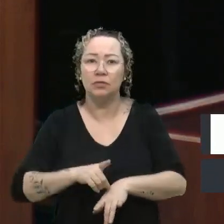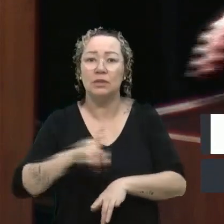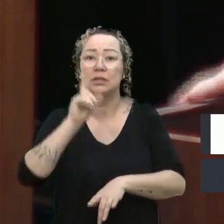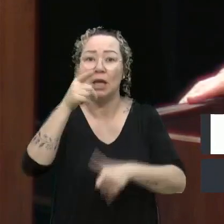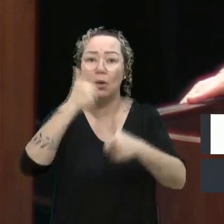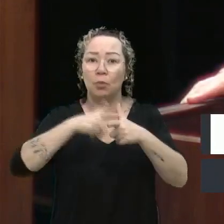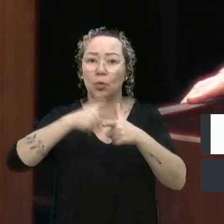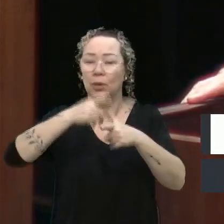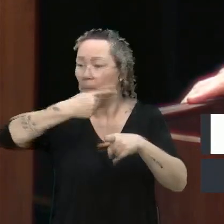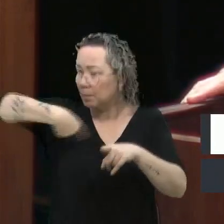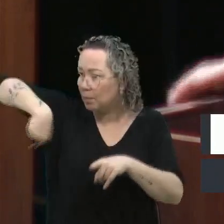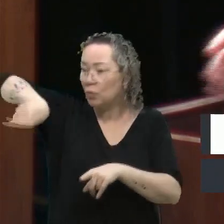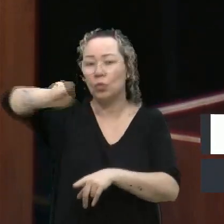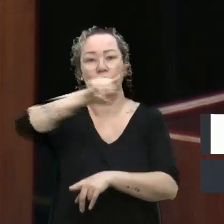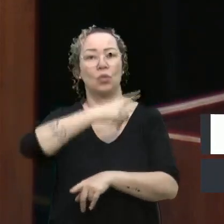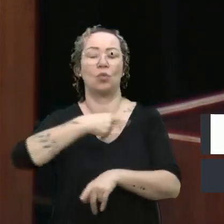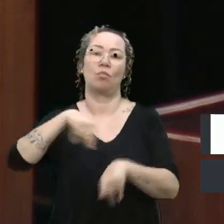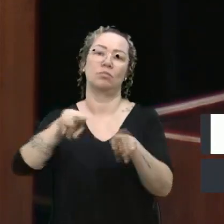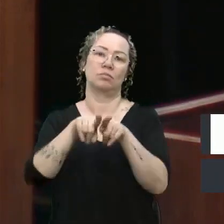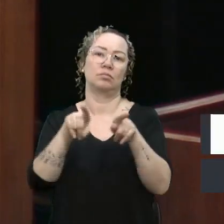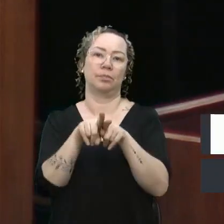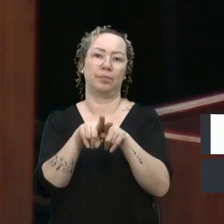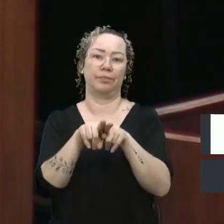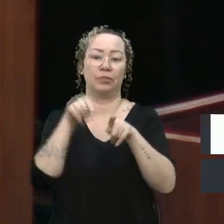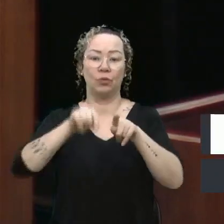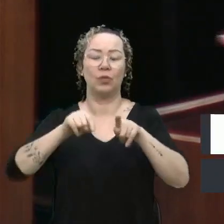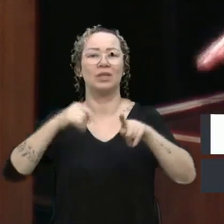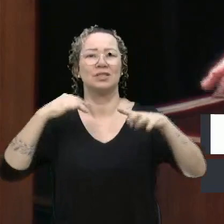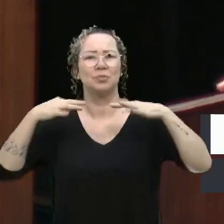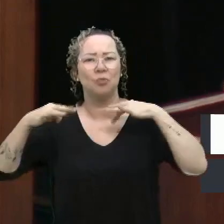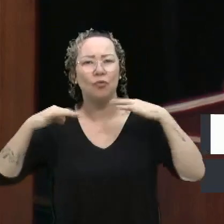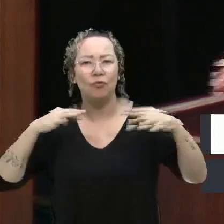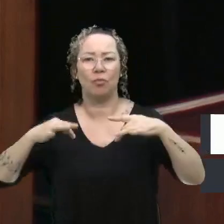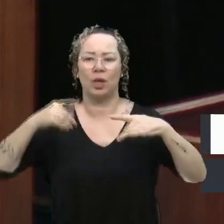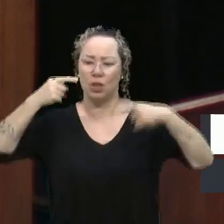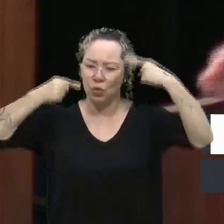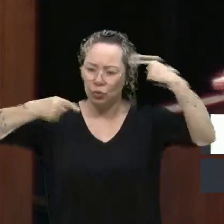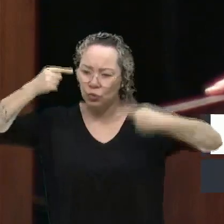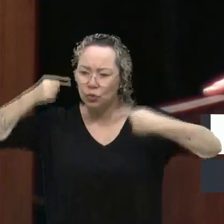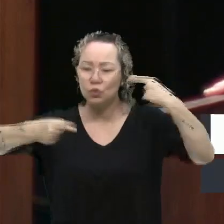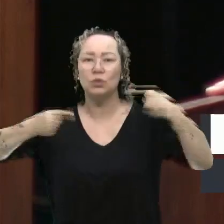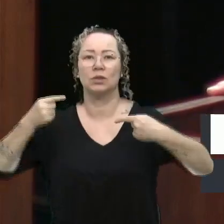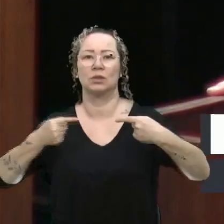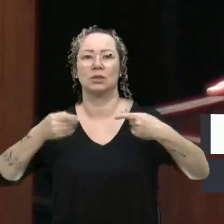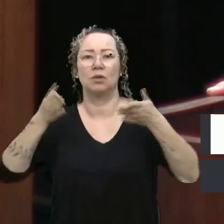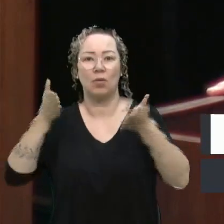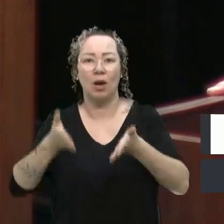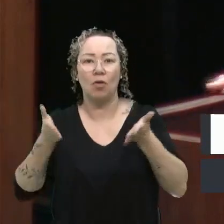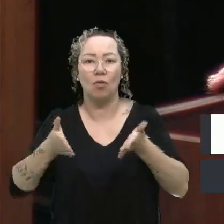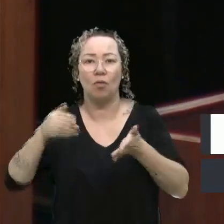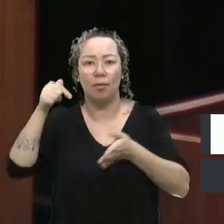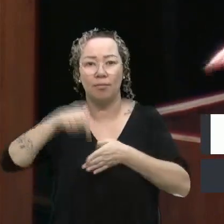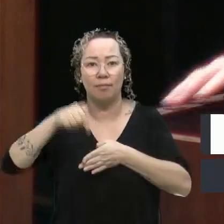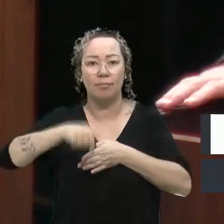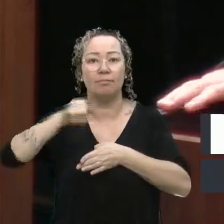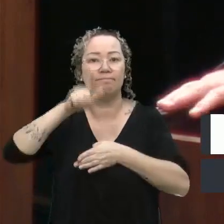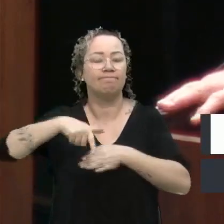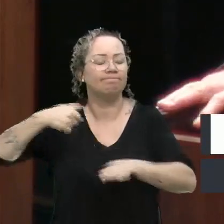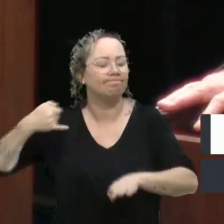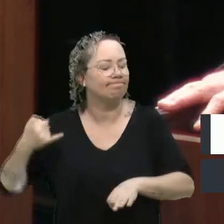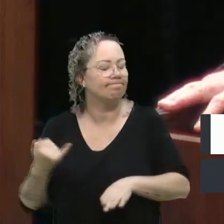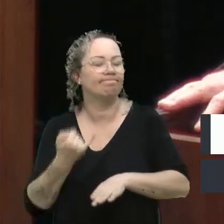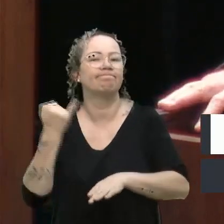nosso também. Então, esse movimento, essa discussão que está sendo feita na casa, é